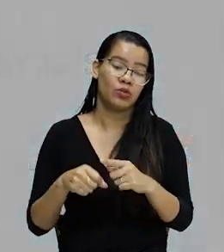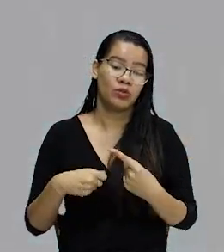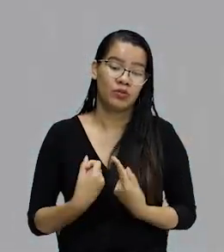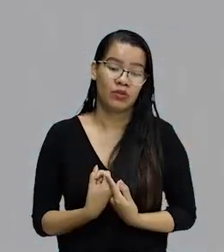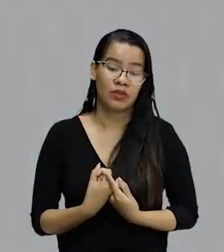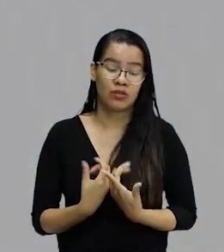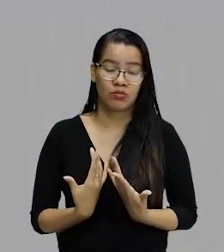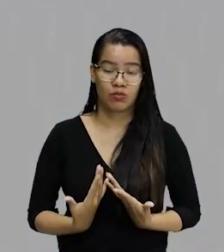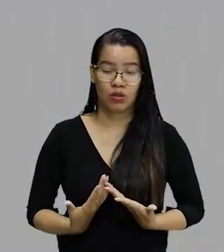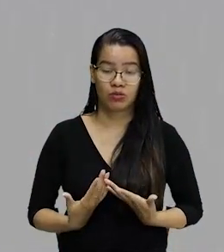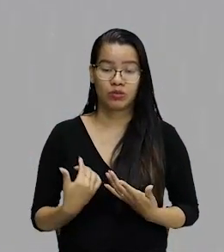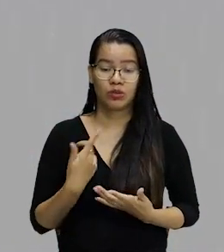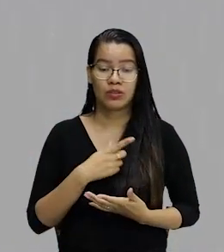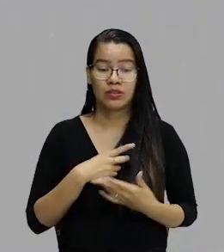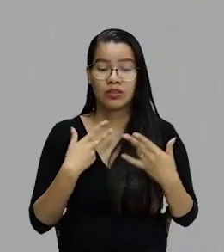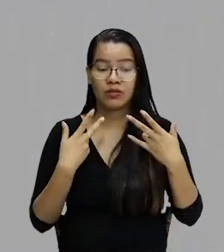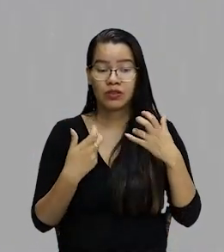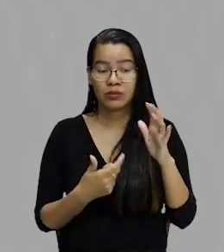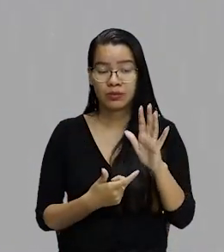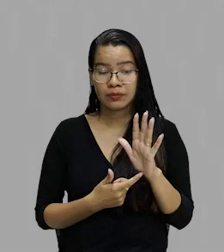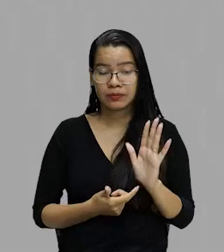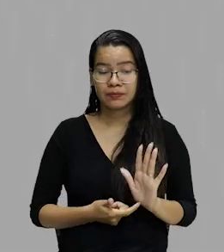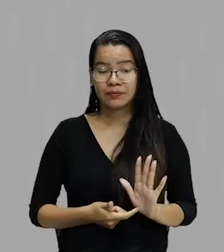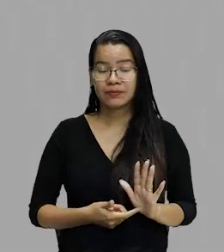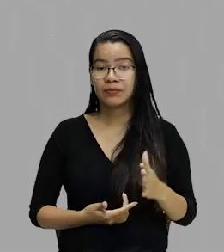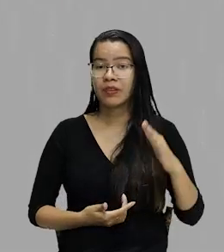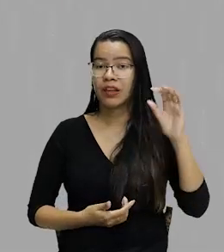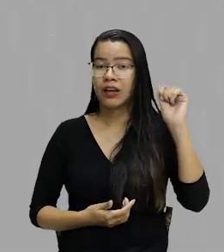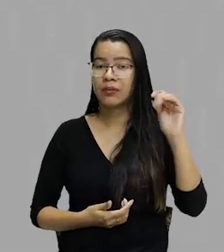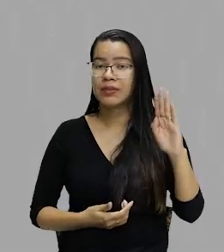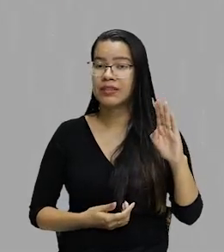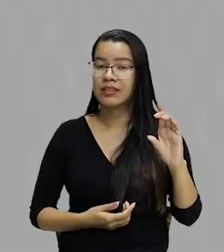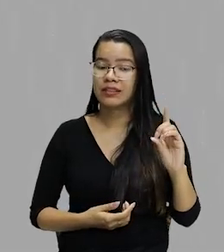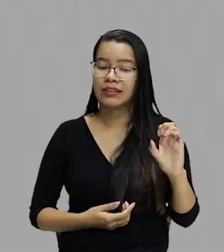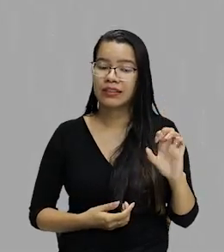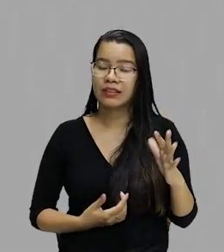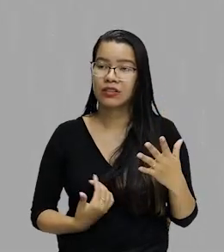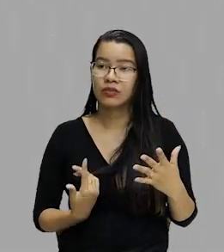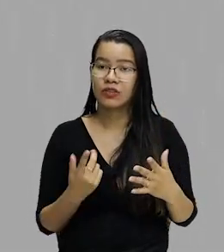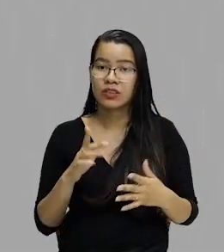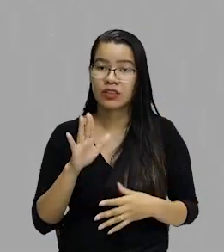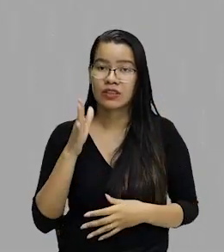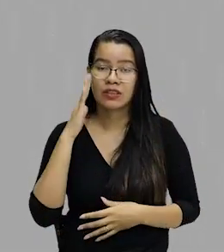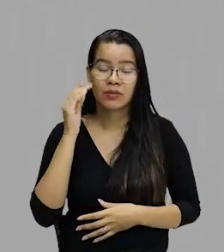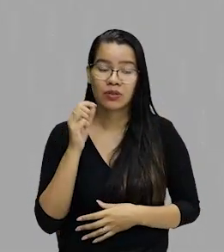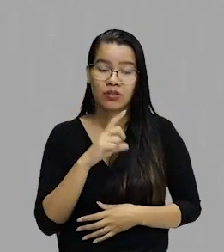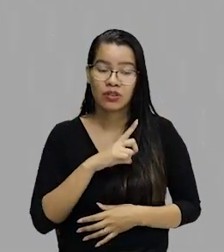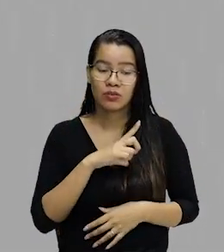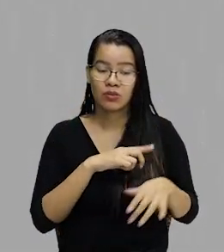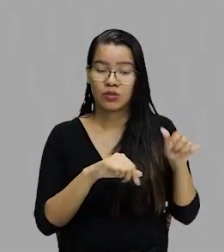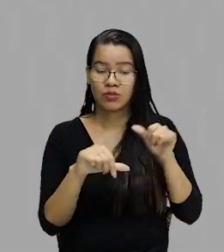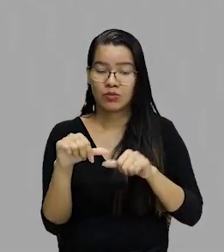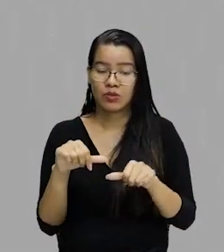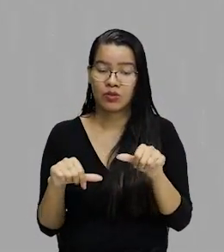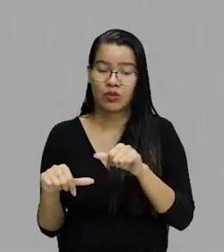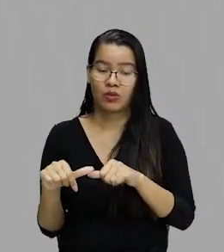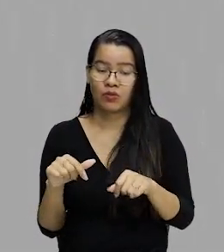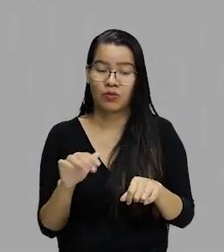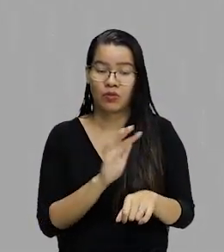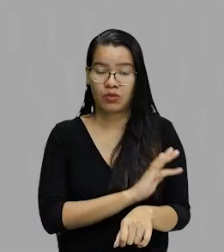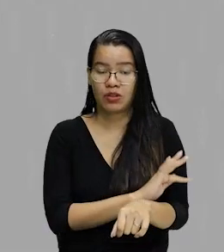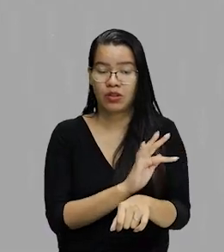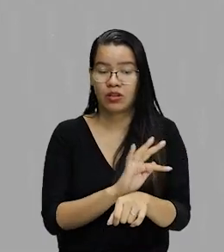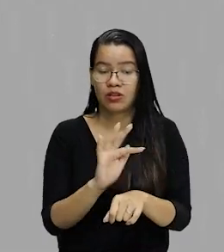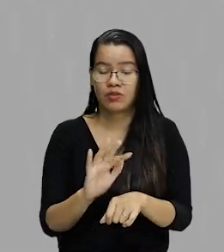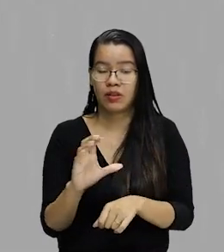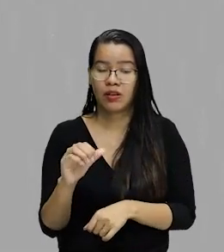estão exigindo. Você sabe que nós temos um período de transição muito grande entre o feudalismo e o capitalismo, e ele vai se maturando, vai maturando as